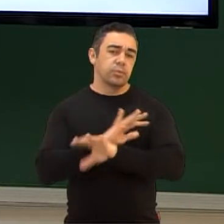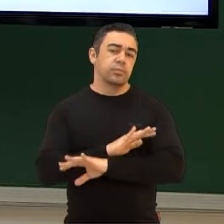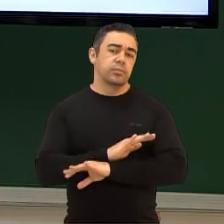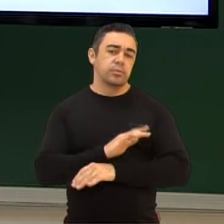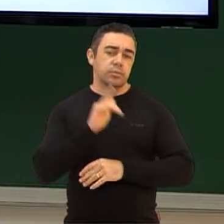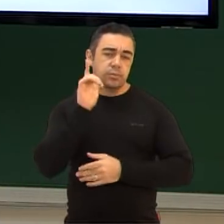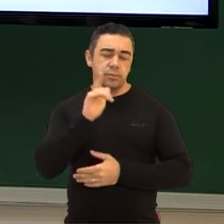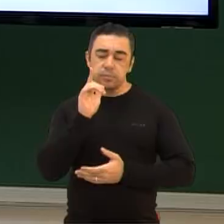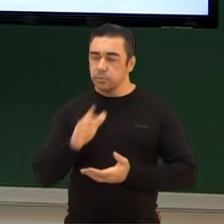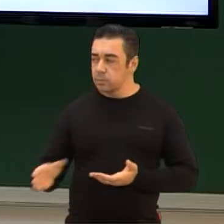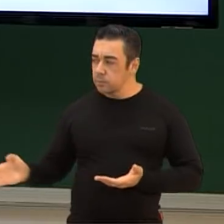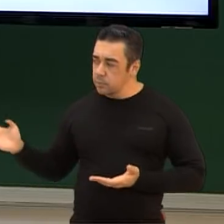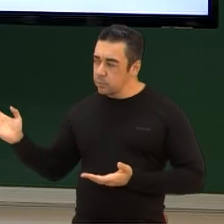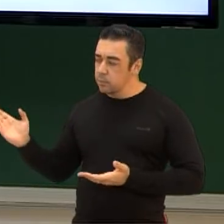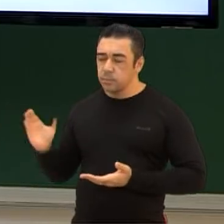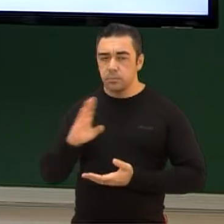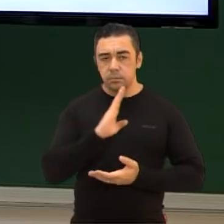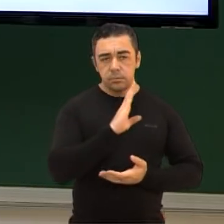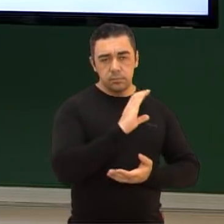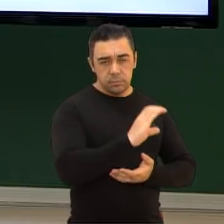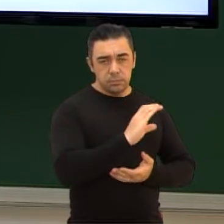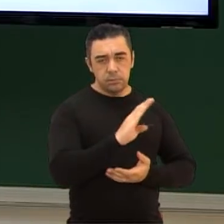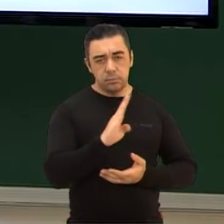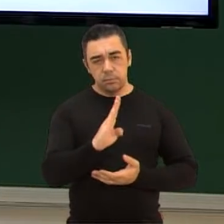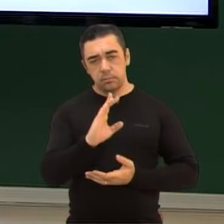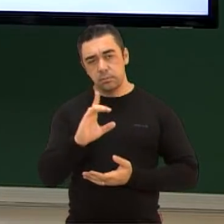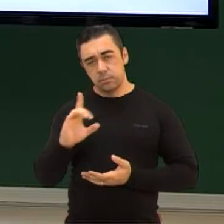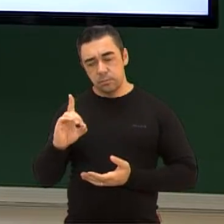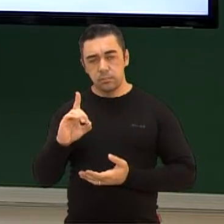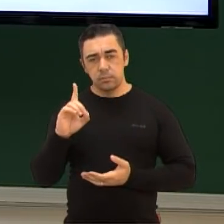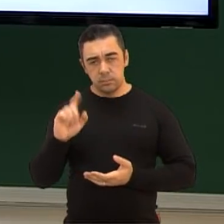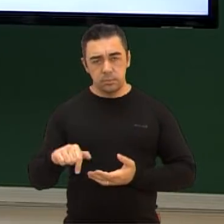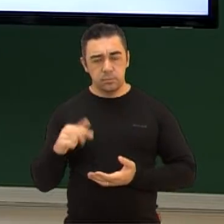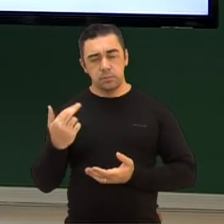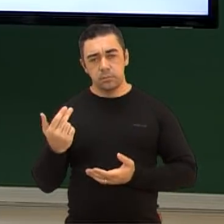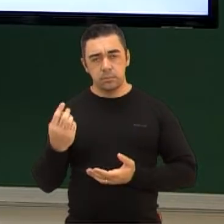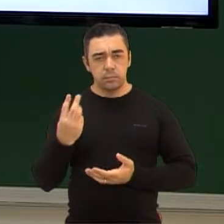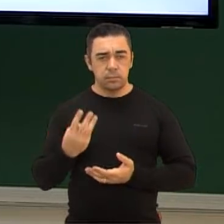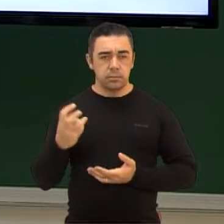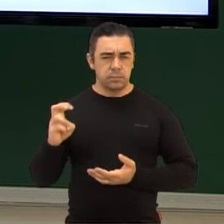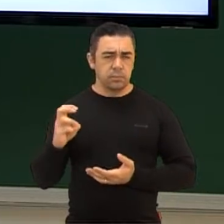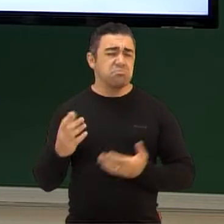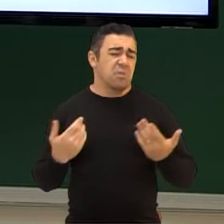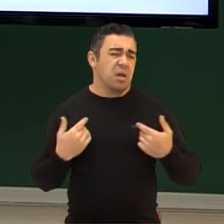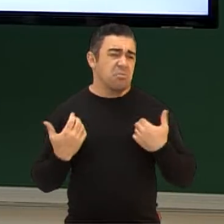temos que o ângulo CBD é igual a 35. Ah, mas eu também